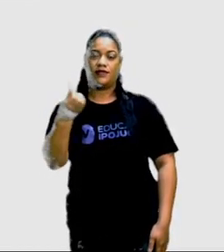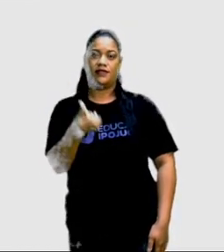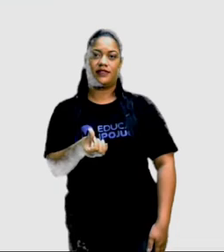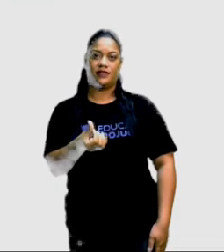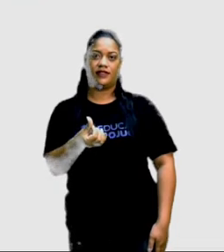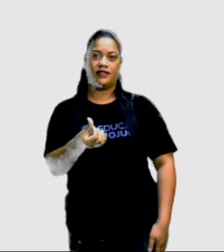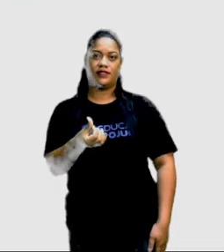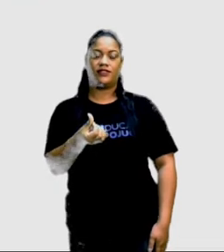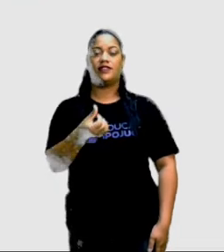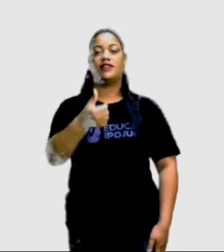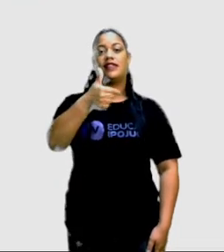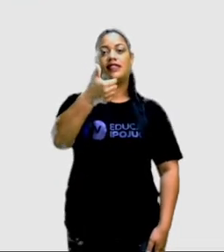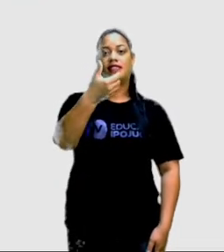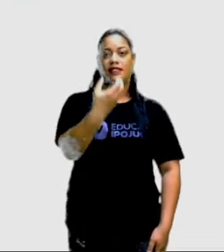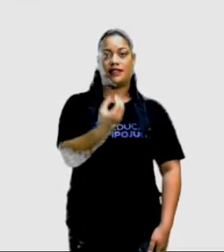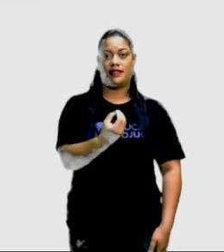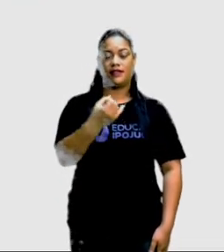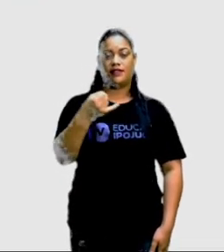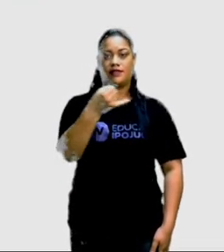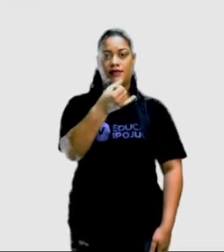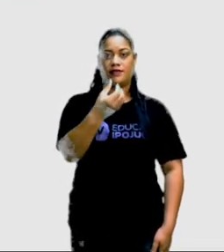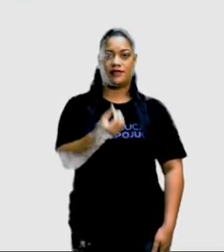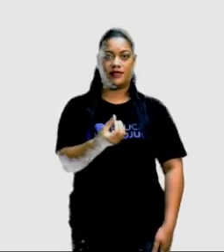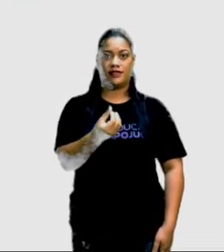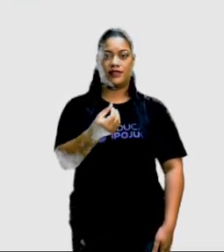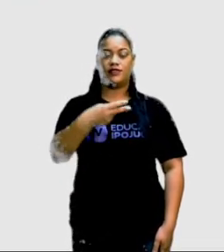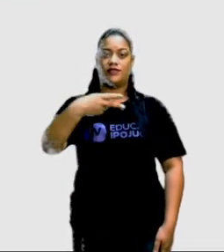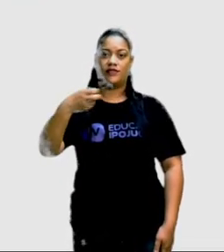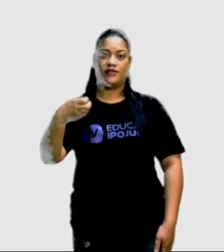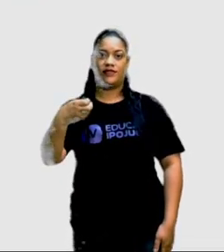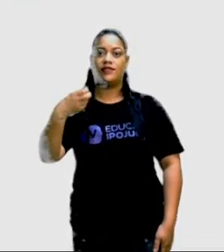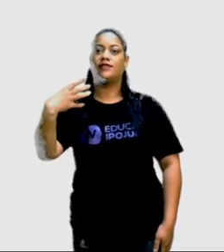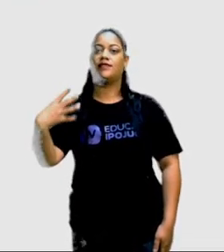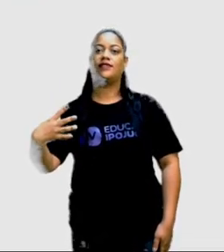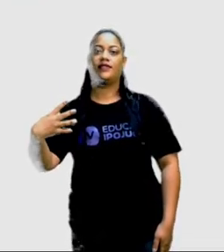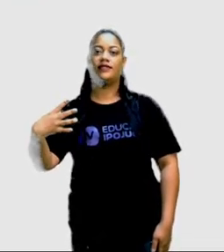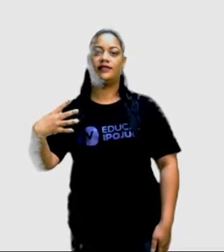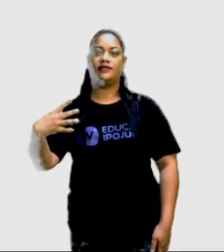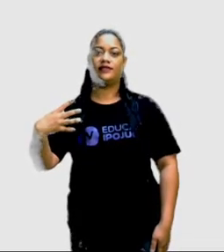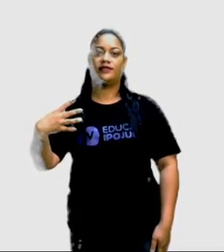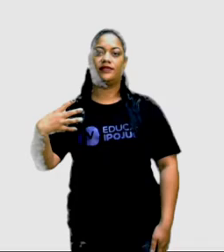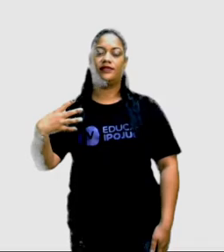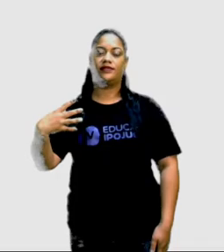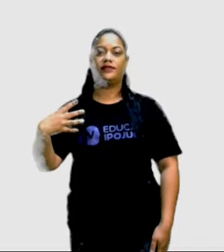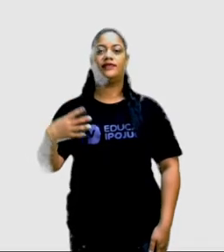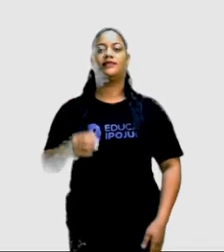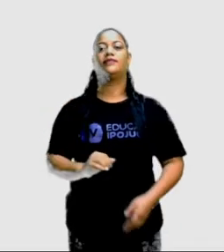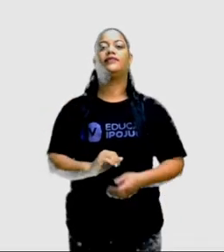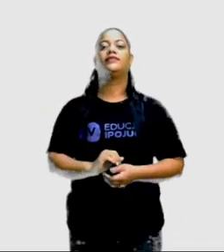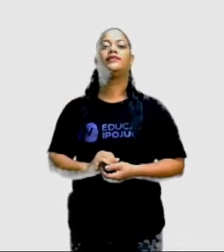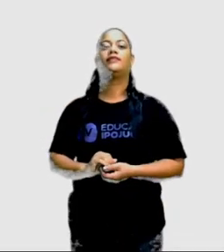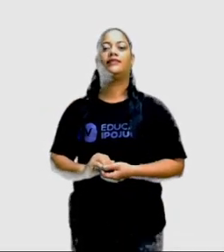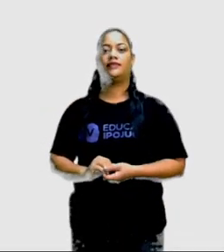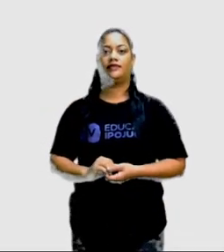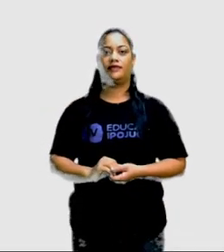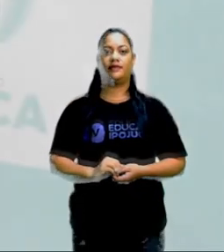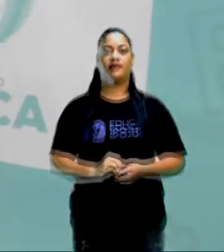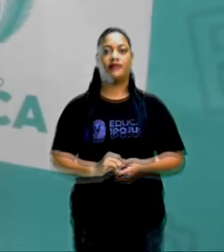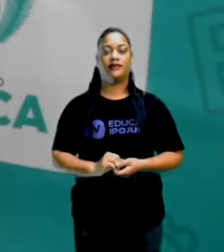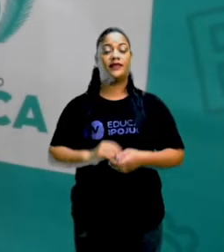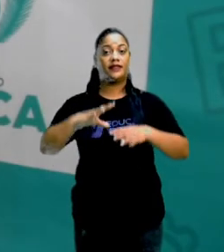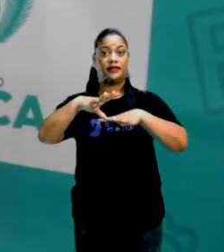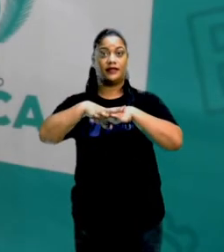6. E 10 menos 6 é igual a 4. Sendo assim, nos